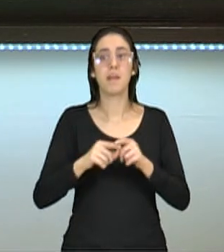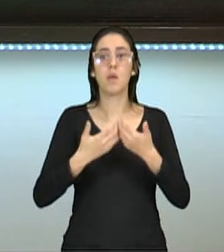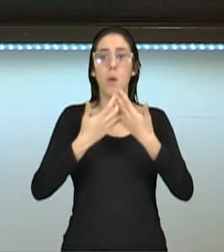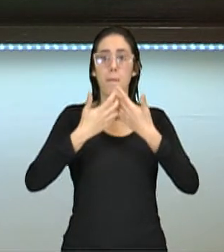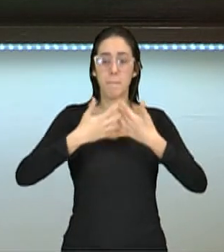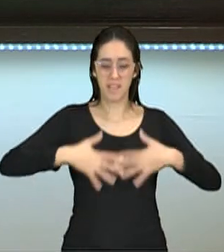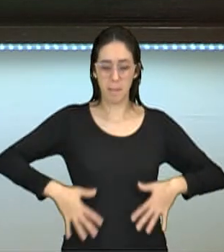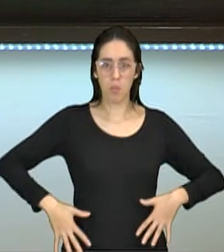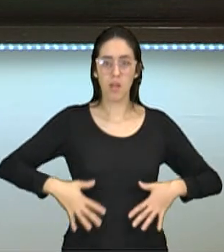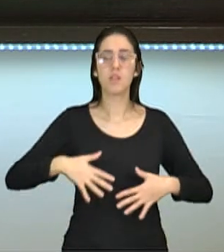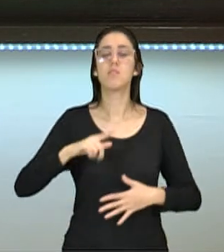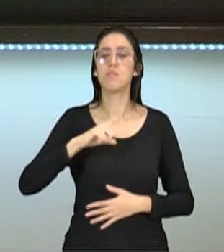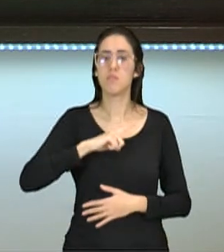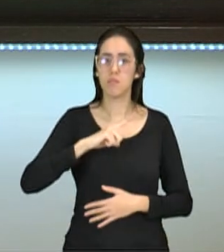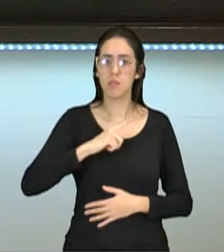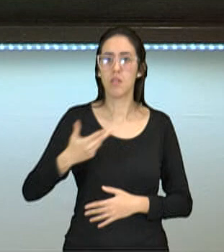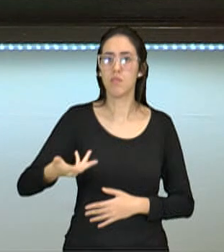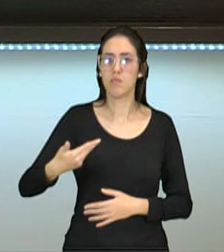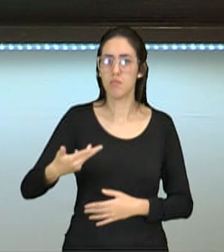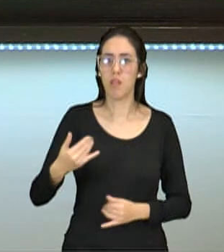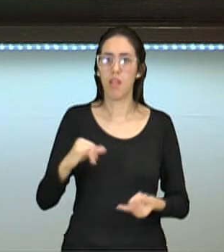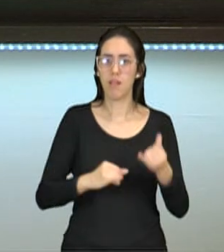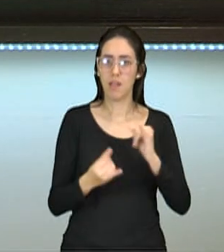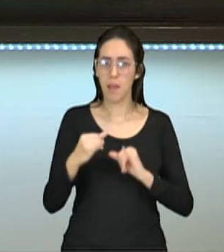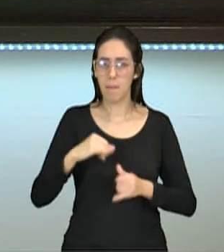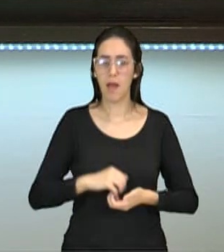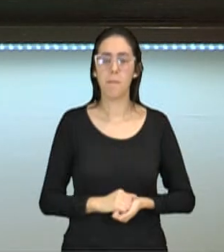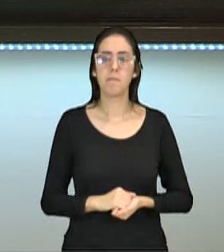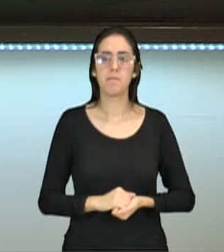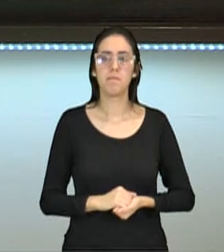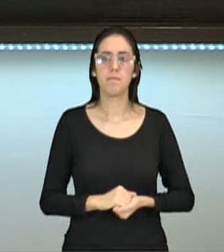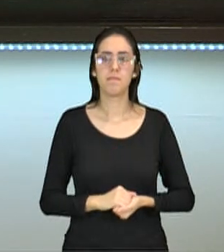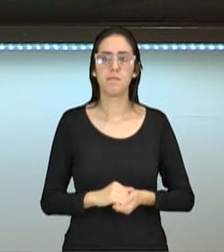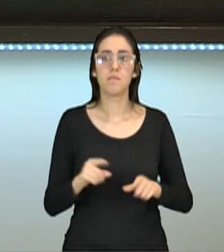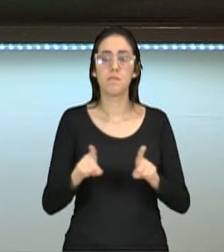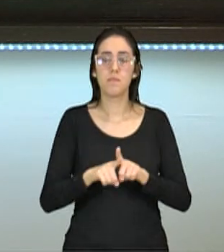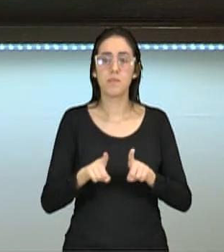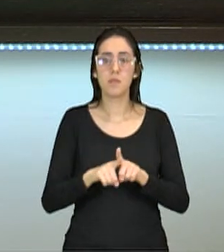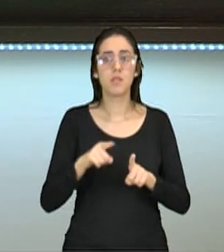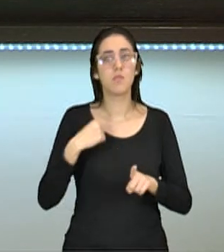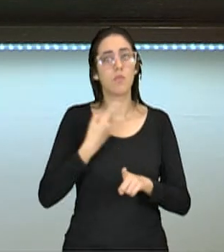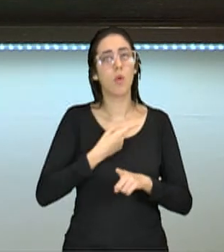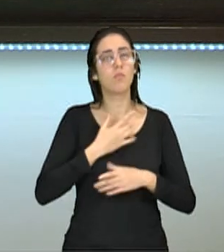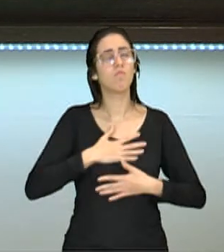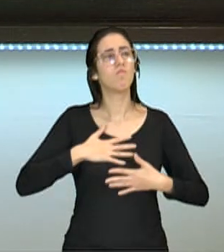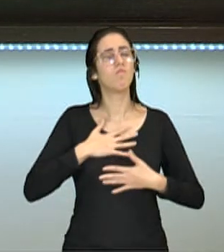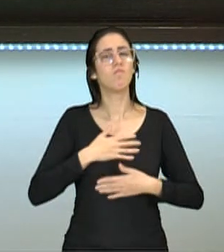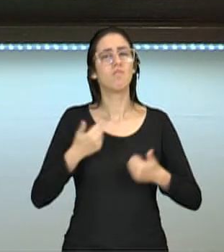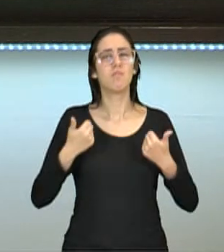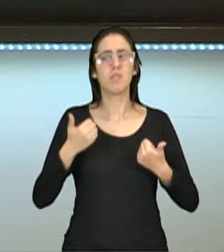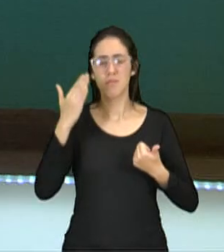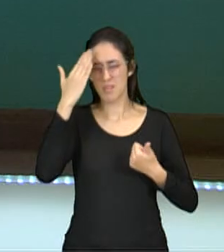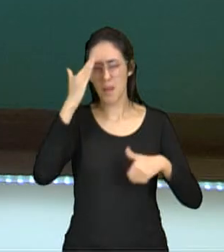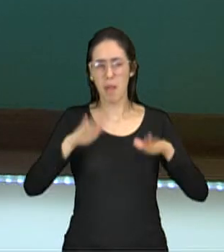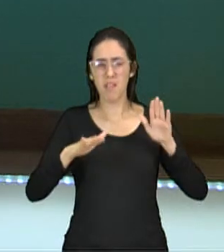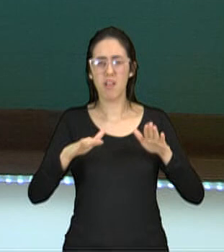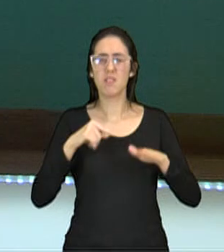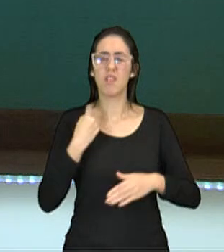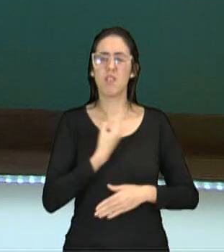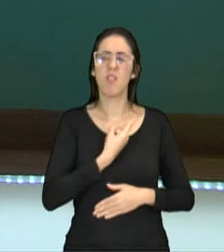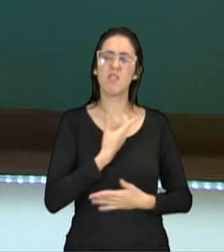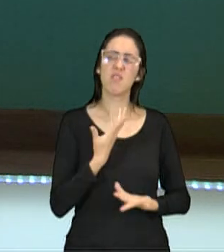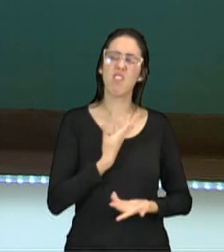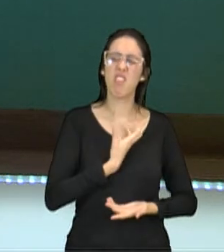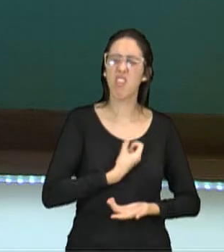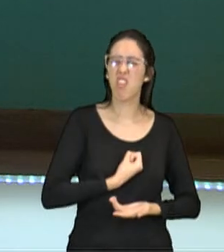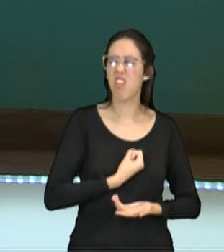a velocidade dessas reações químicas, até o nosso bem-estar. Sabe aquele dia que está meio para baixo, né,